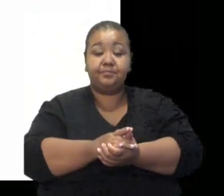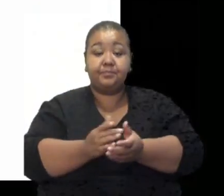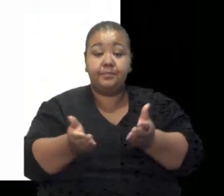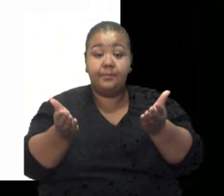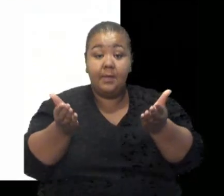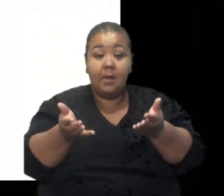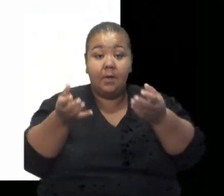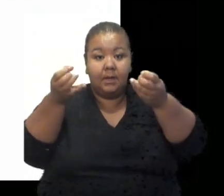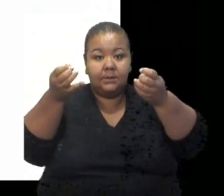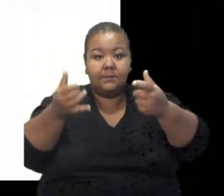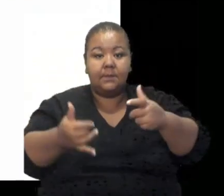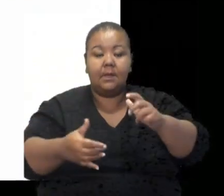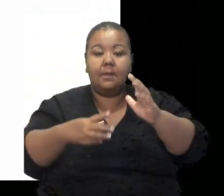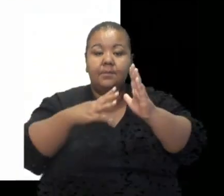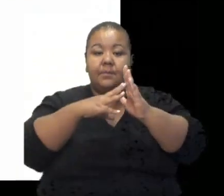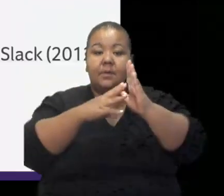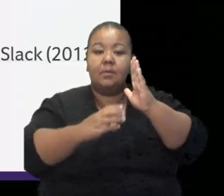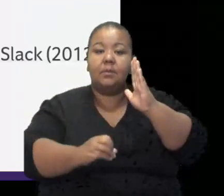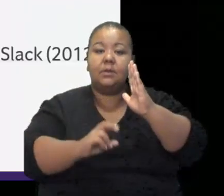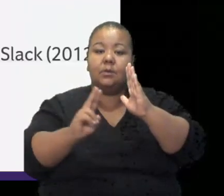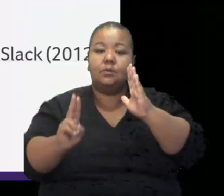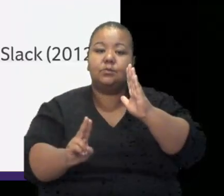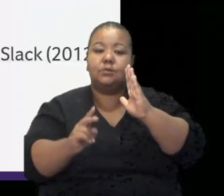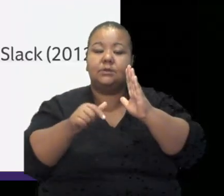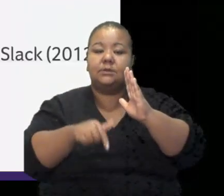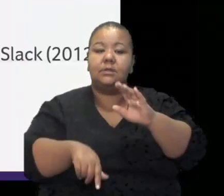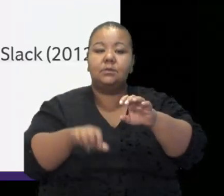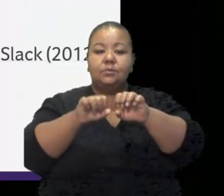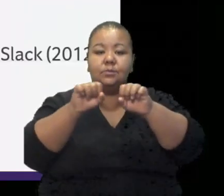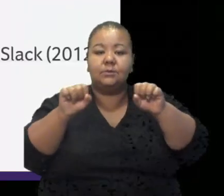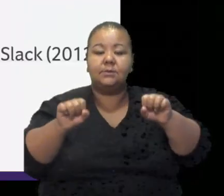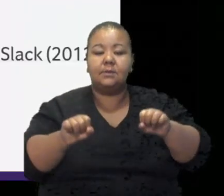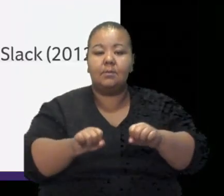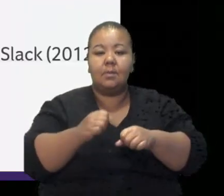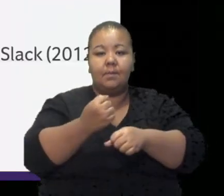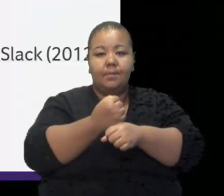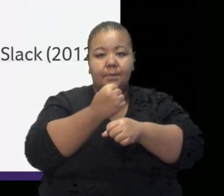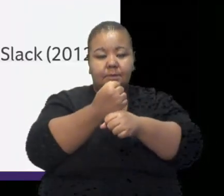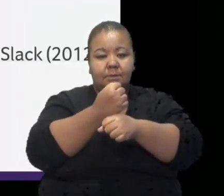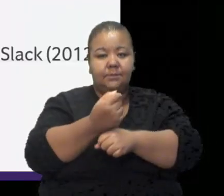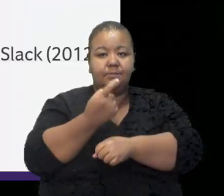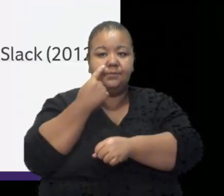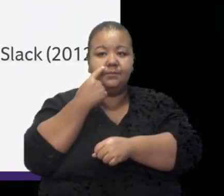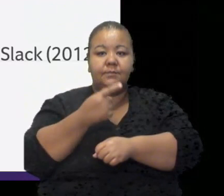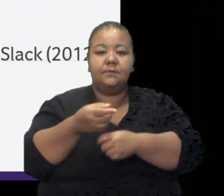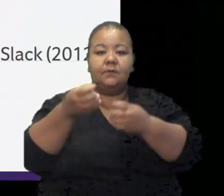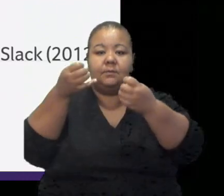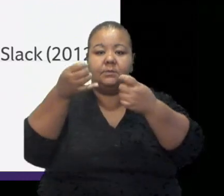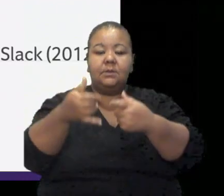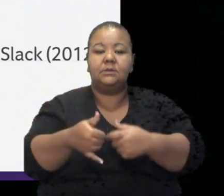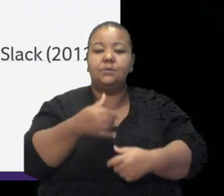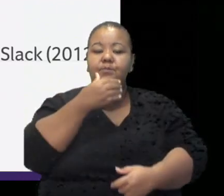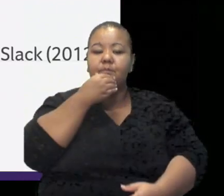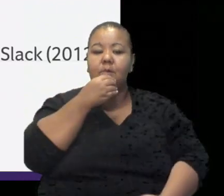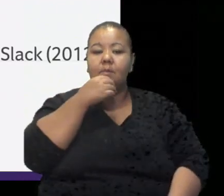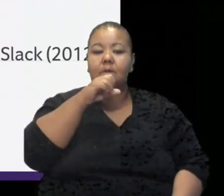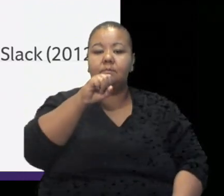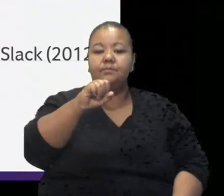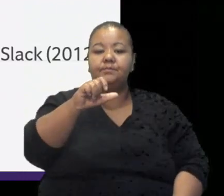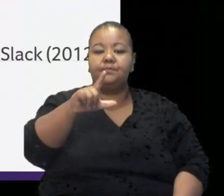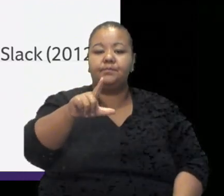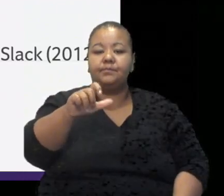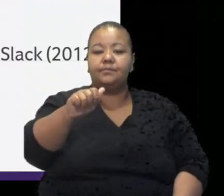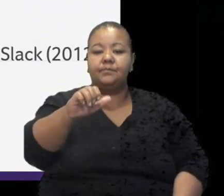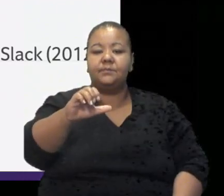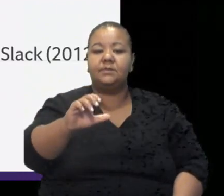hora da gente falar dos modelos aplicados a sistema de produção. Então, vem uma definição de Slack aqui em 2012, que